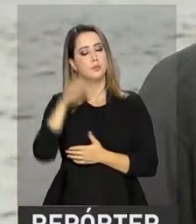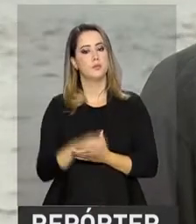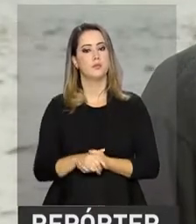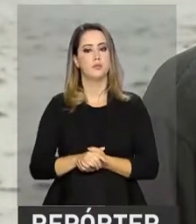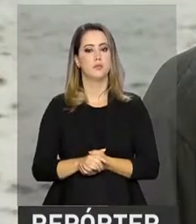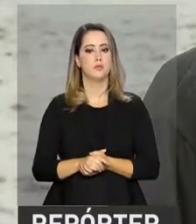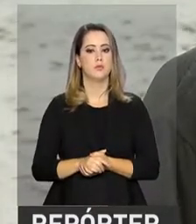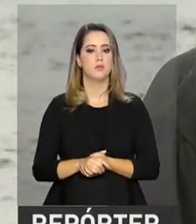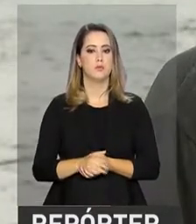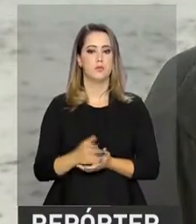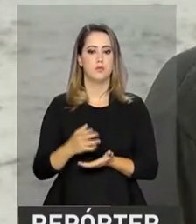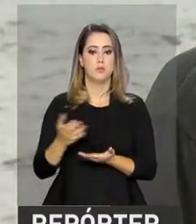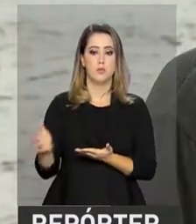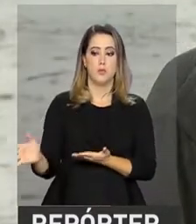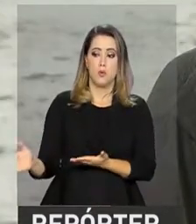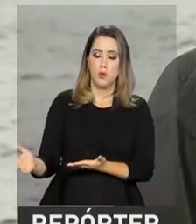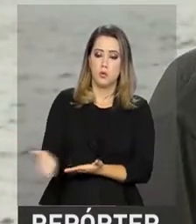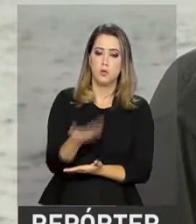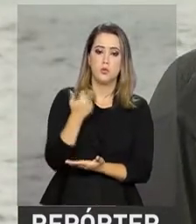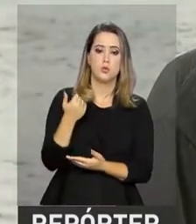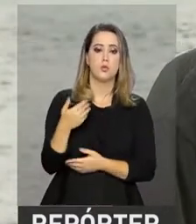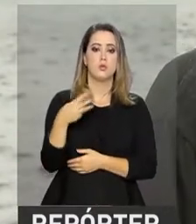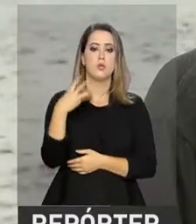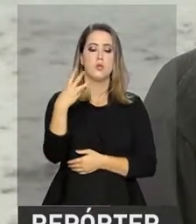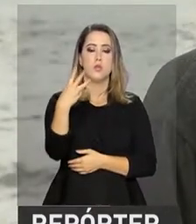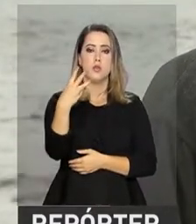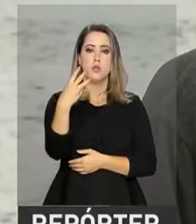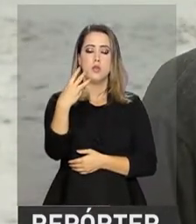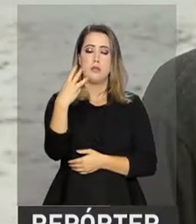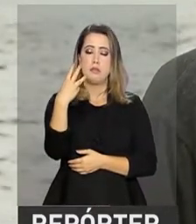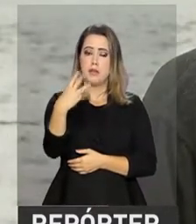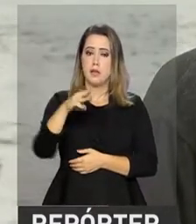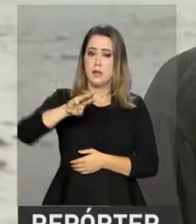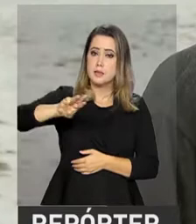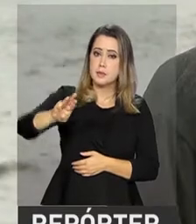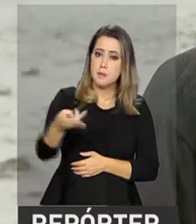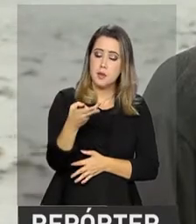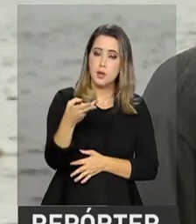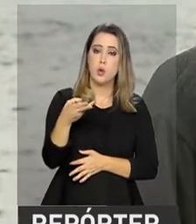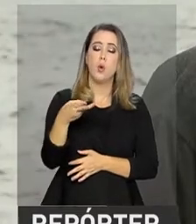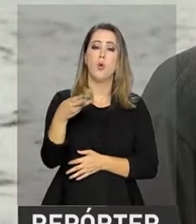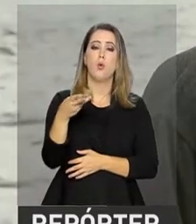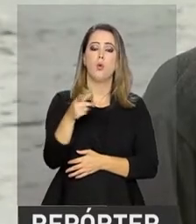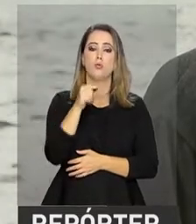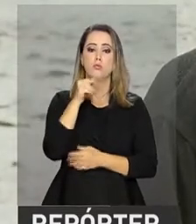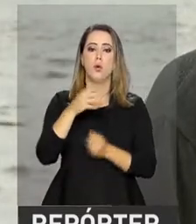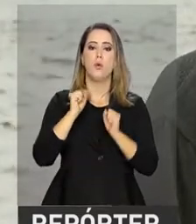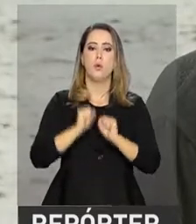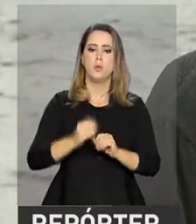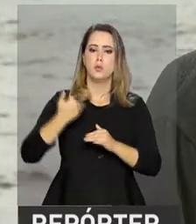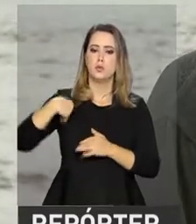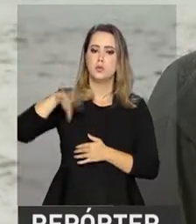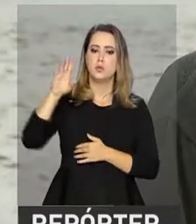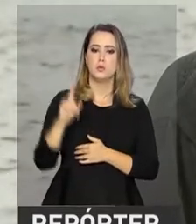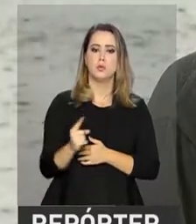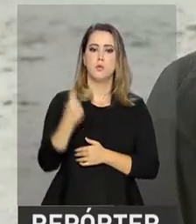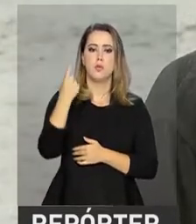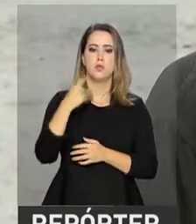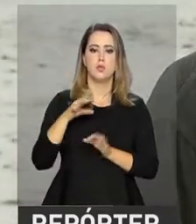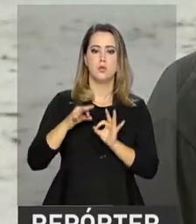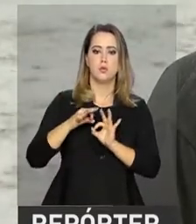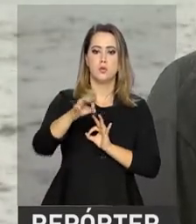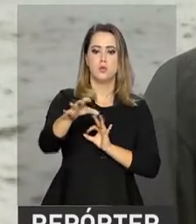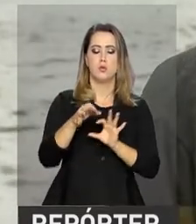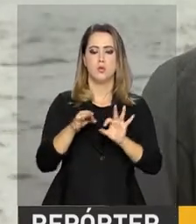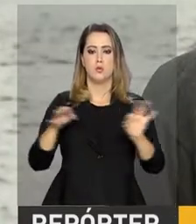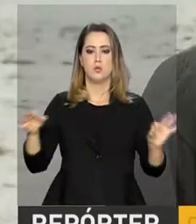volume de material retirado do local foi de quase 3 milhões de metros cúbicos, o que daria para encher mais de uma piscina